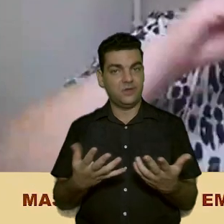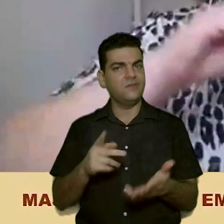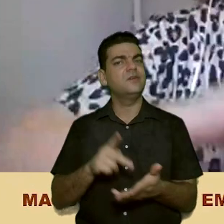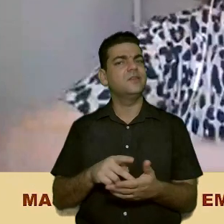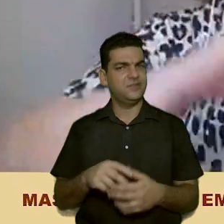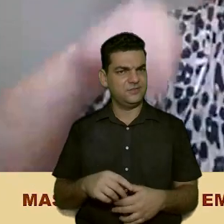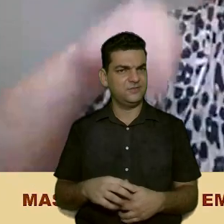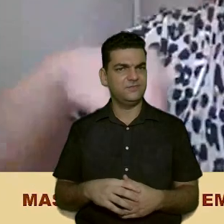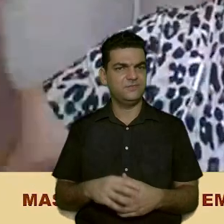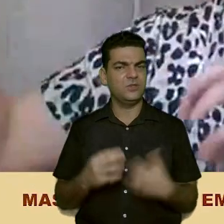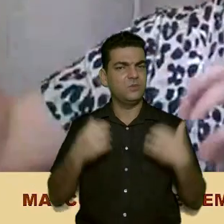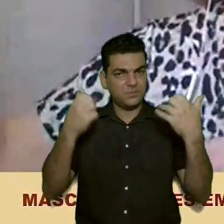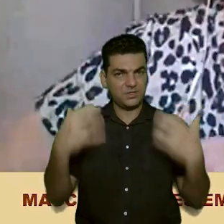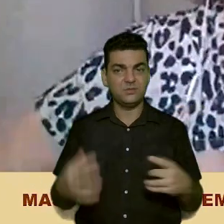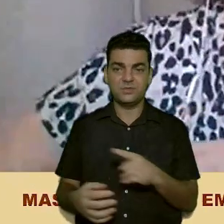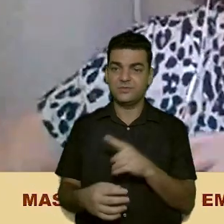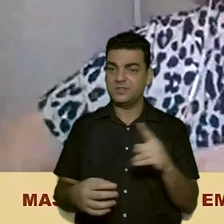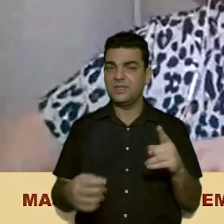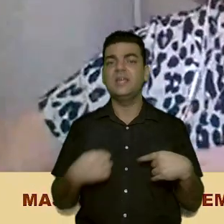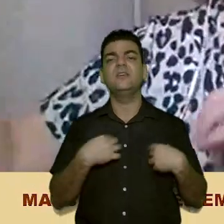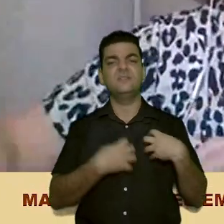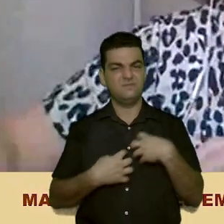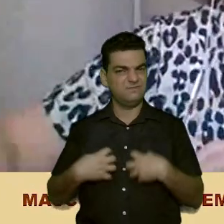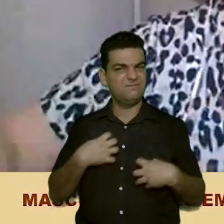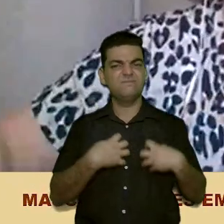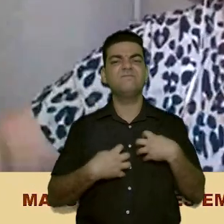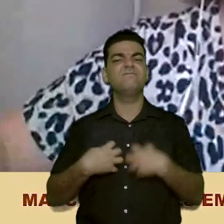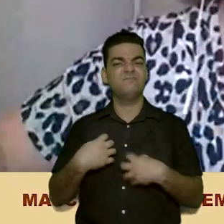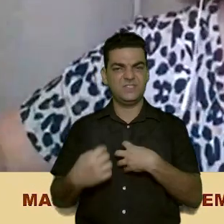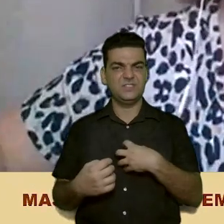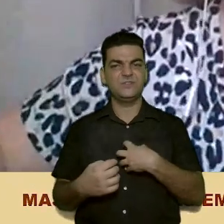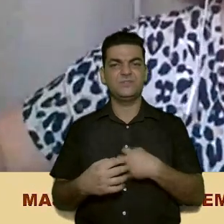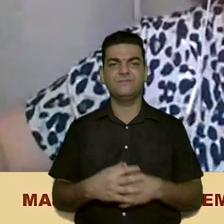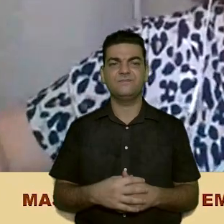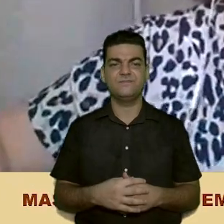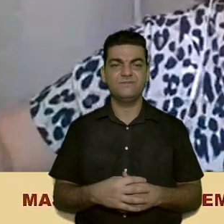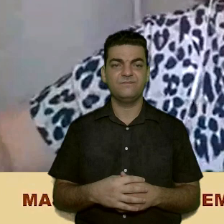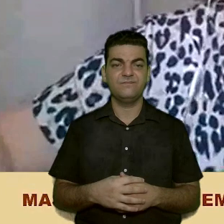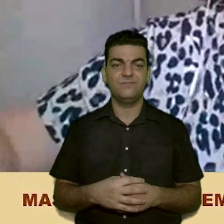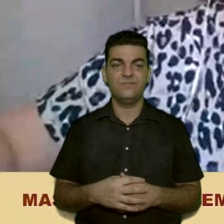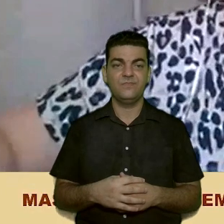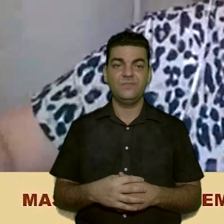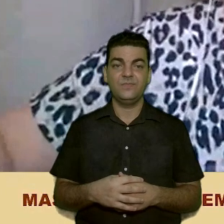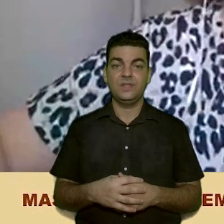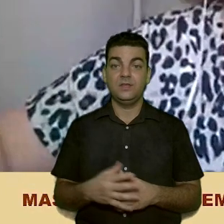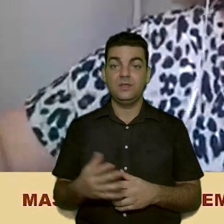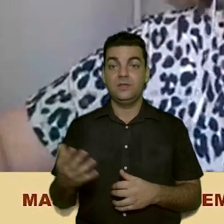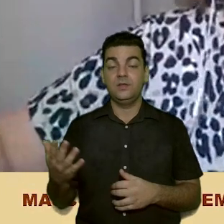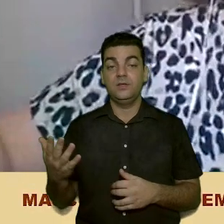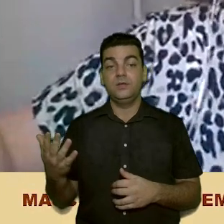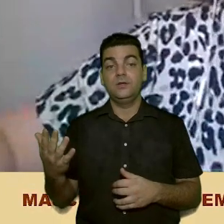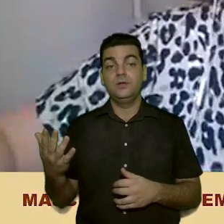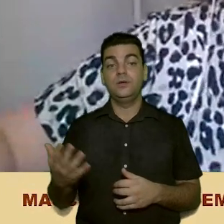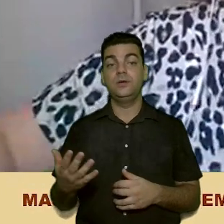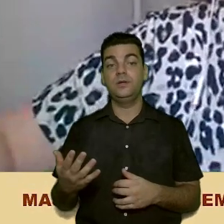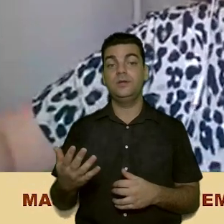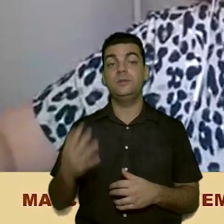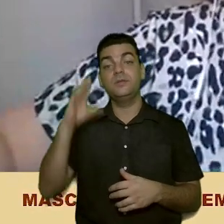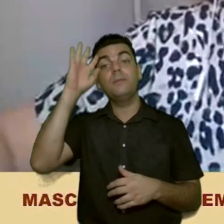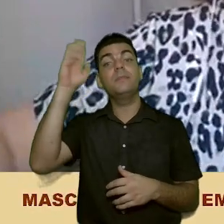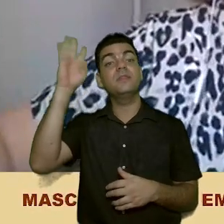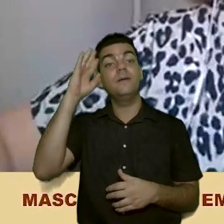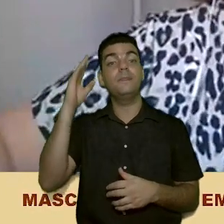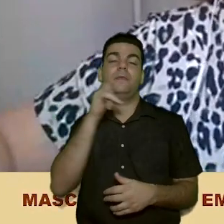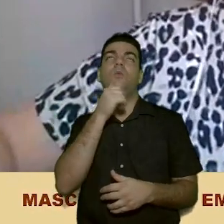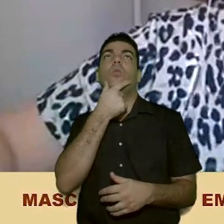para compreender como e por que a gente está onde a gente está. E, gente, é verdade que falar sobre isso que a gente está falando gera angústia. Porque